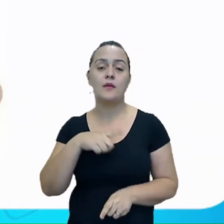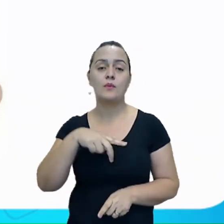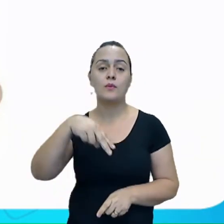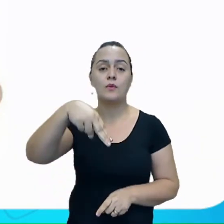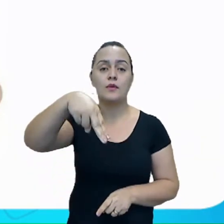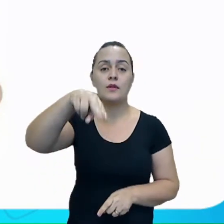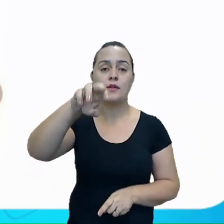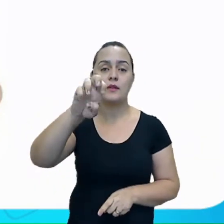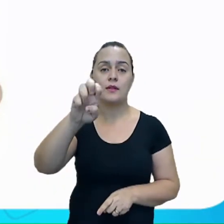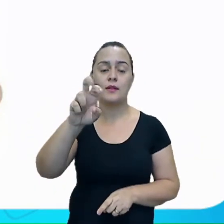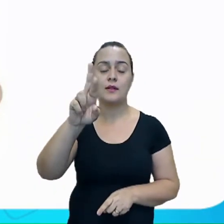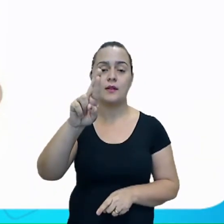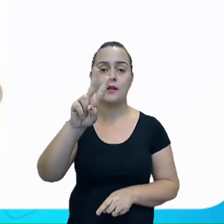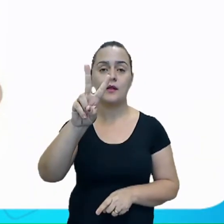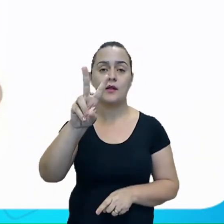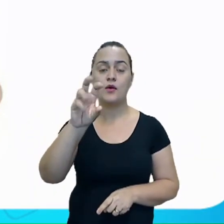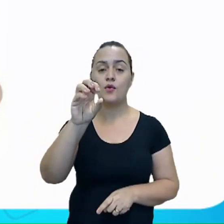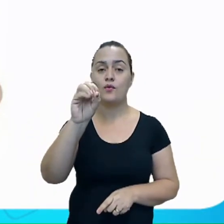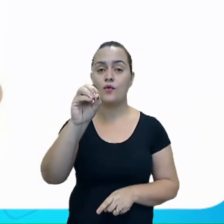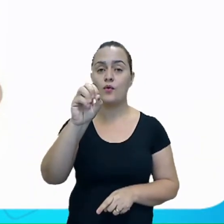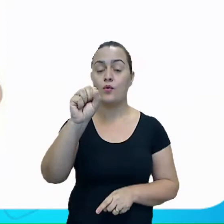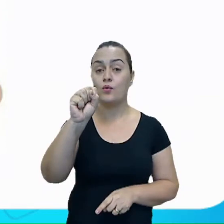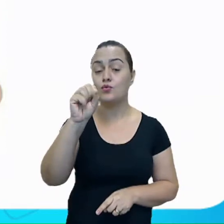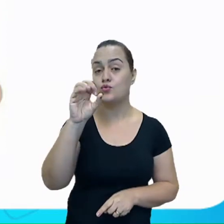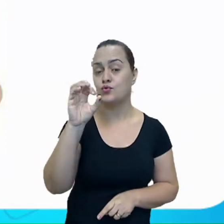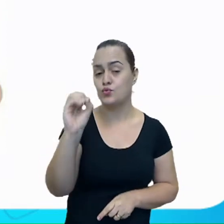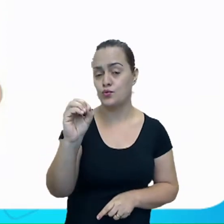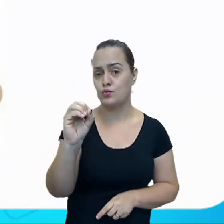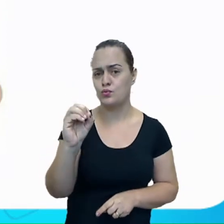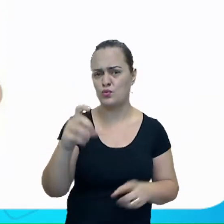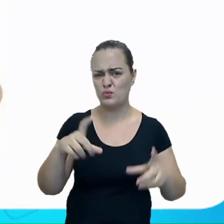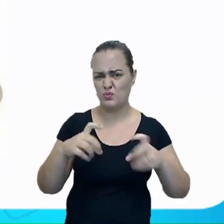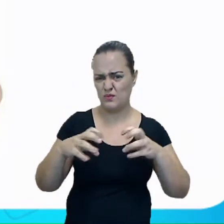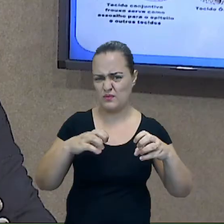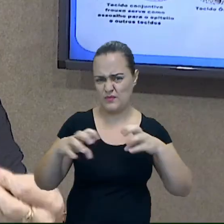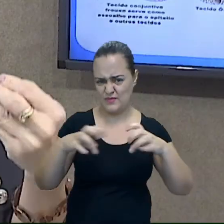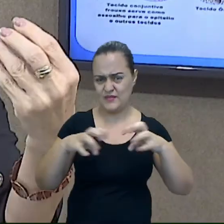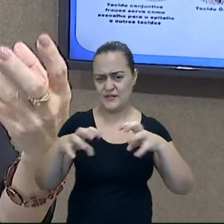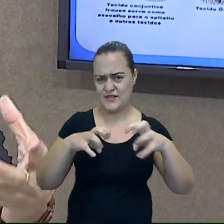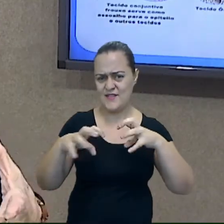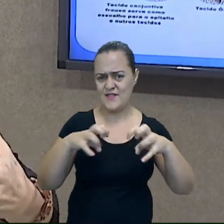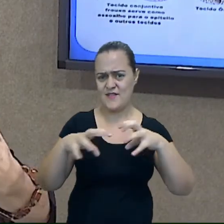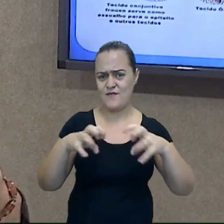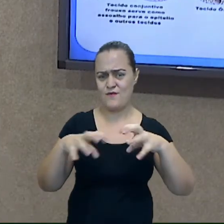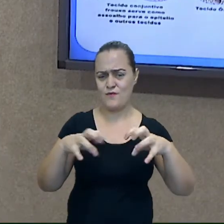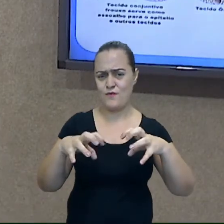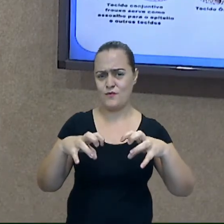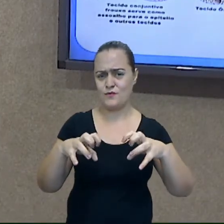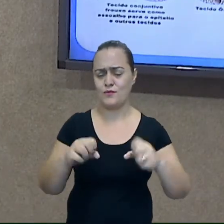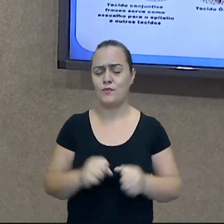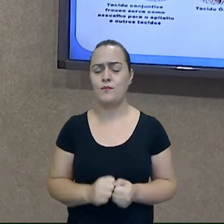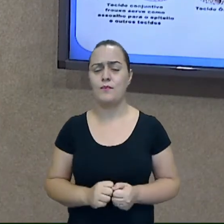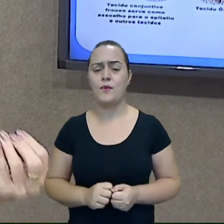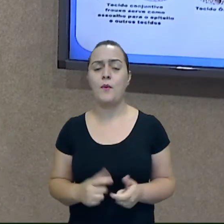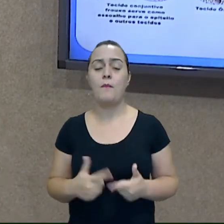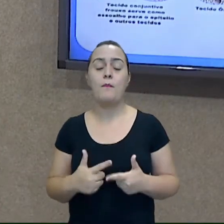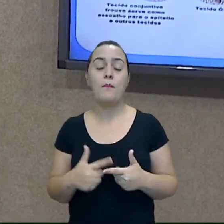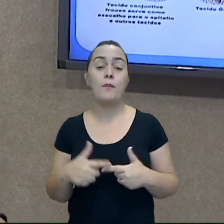o tecido nervoso, ele é fantástico. O tecido nervoso, ele forma